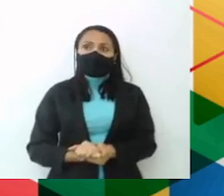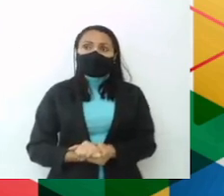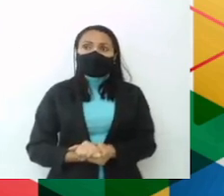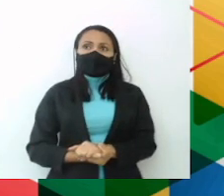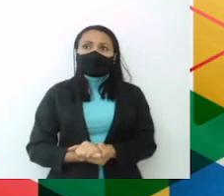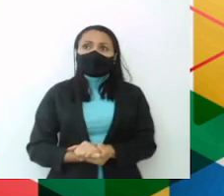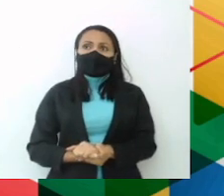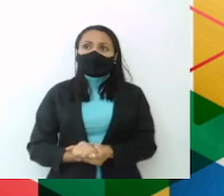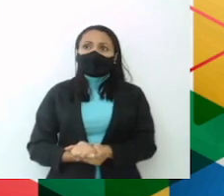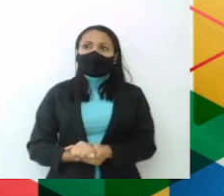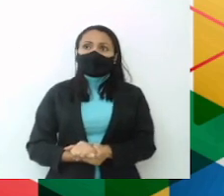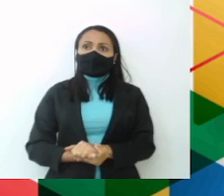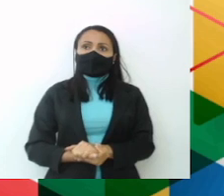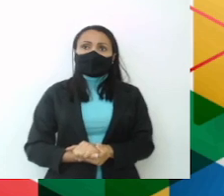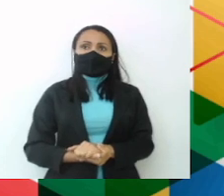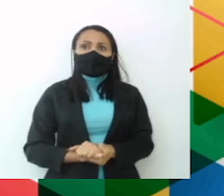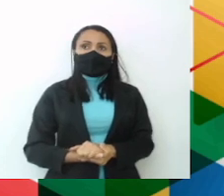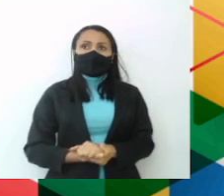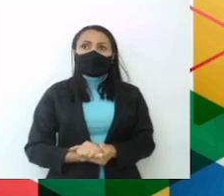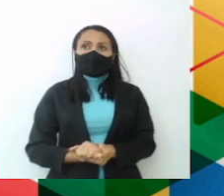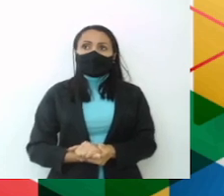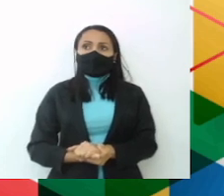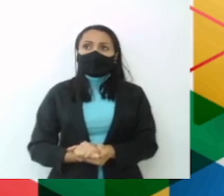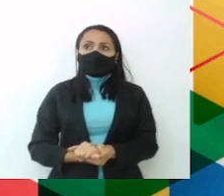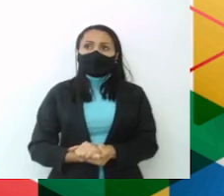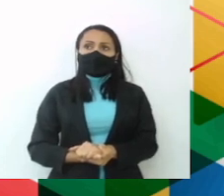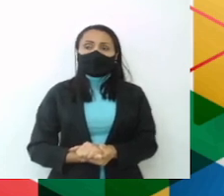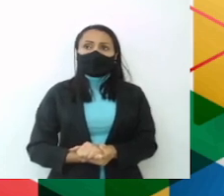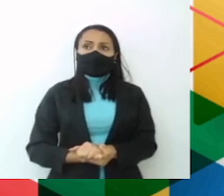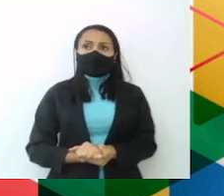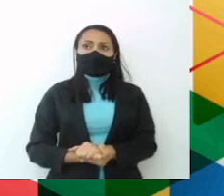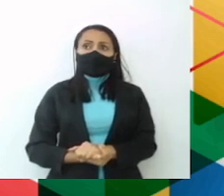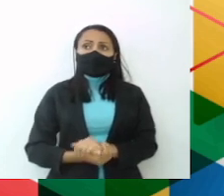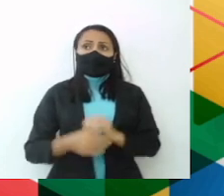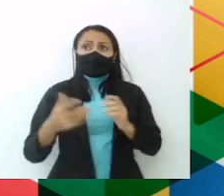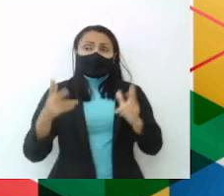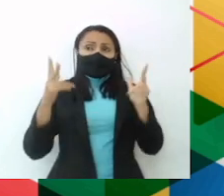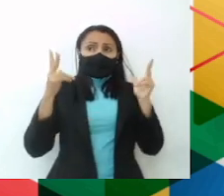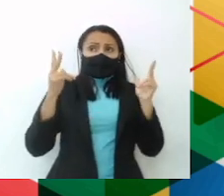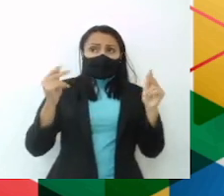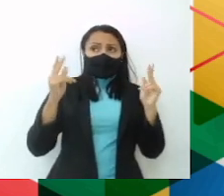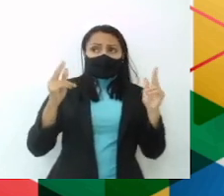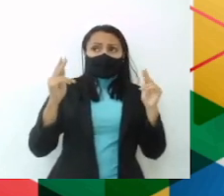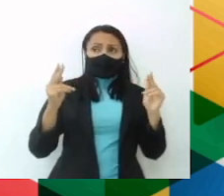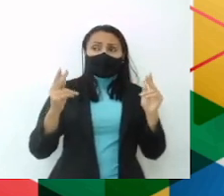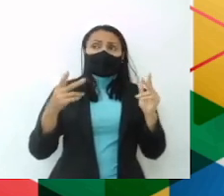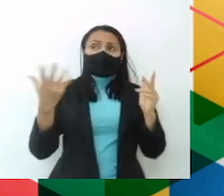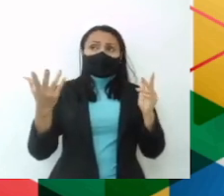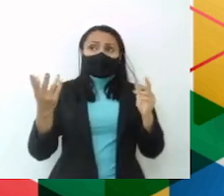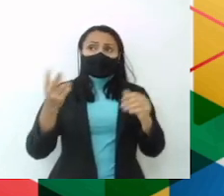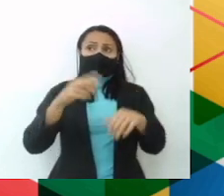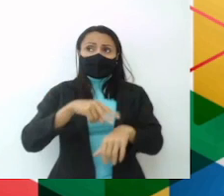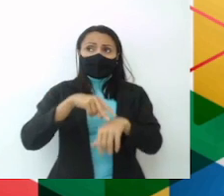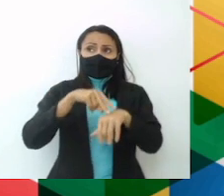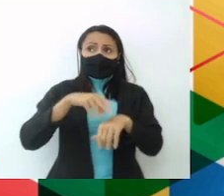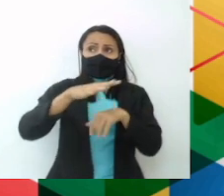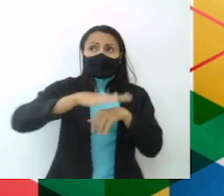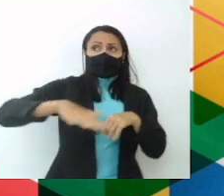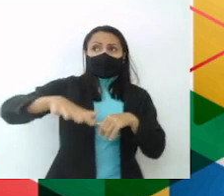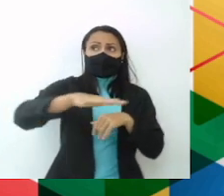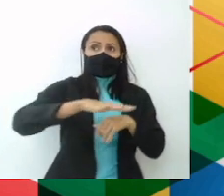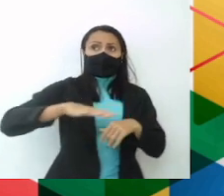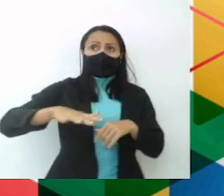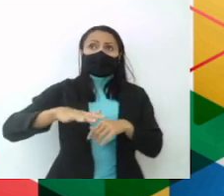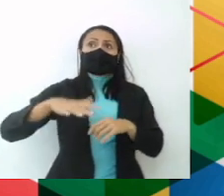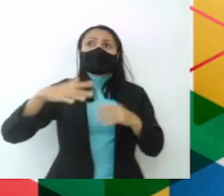exemplo. O próximo exemplo diz o seguinte. Um show será realizado em um local cuja medida da